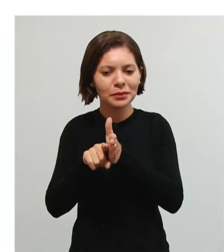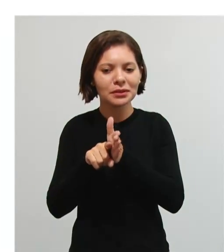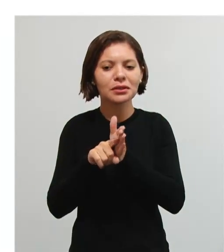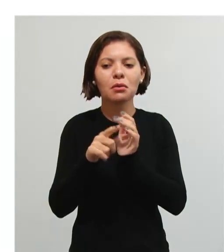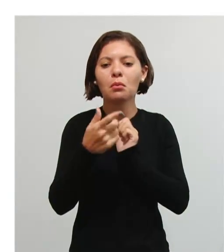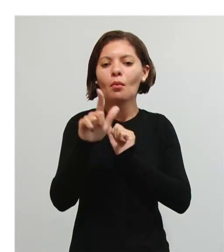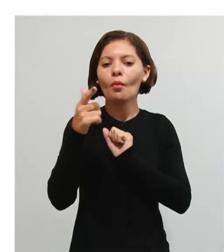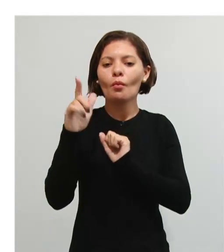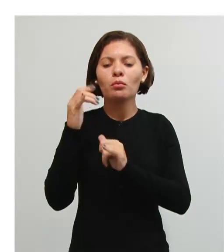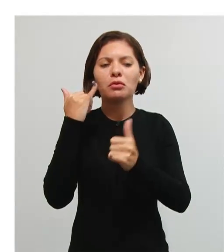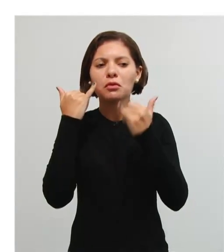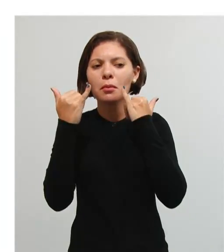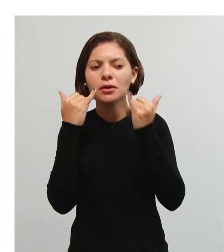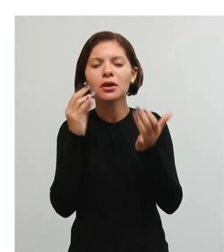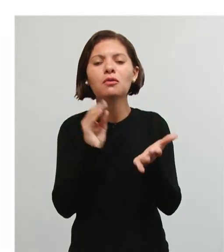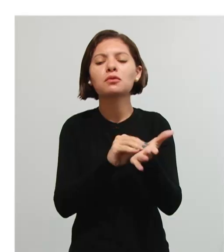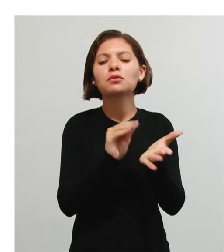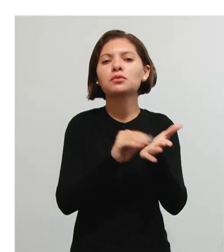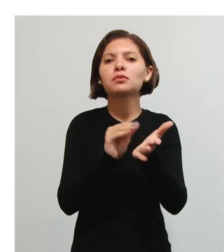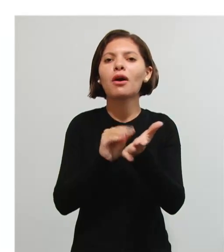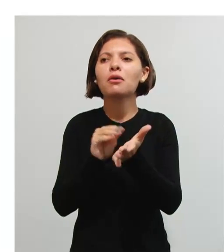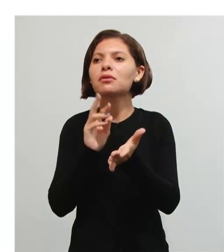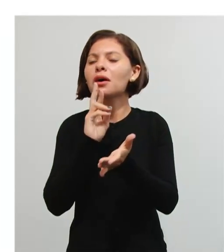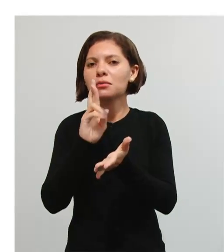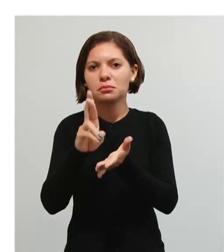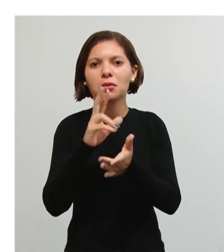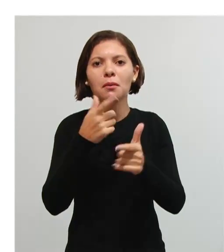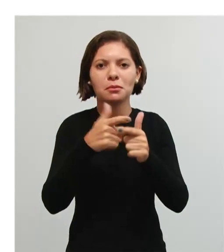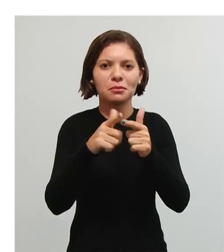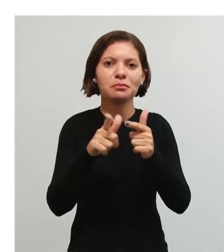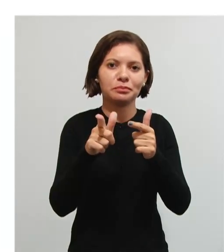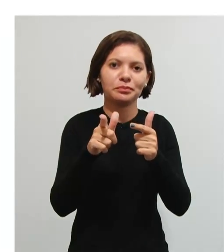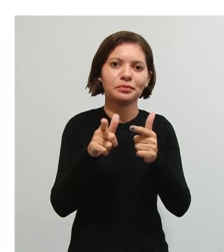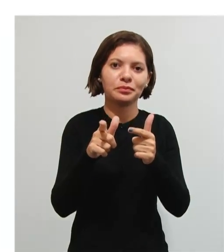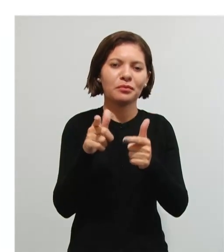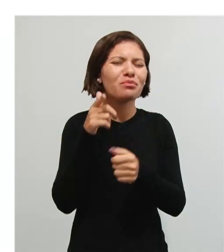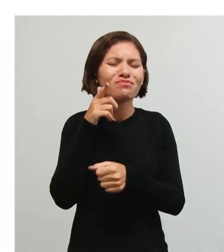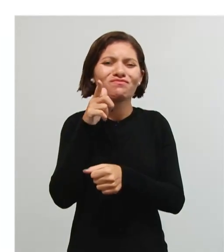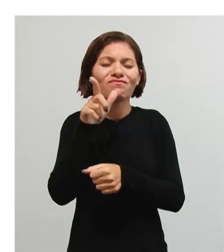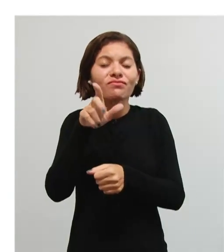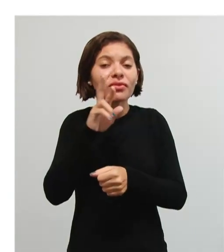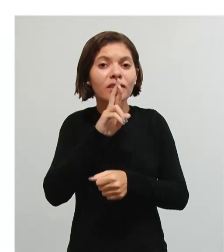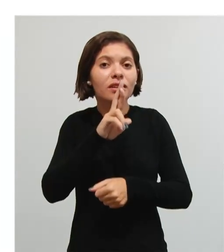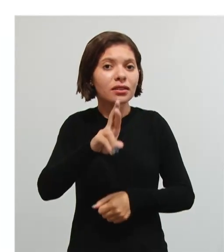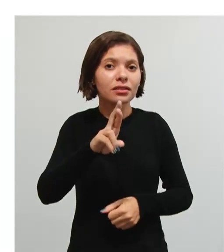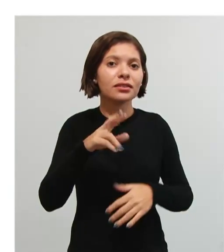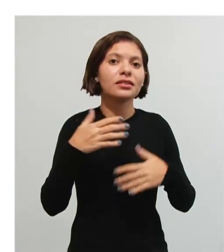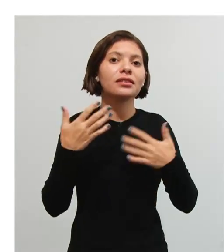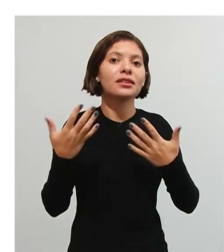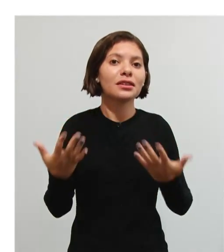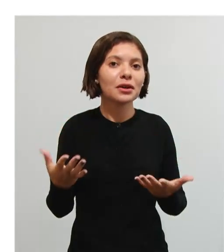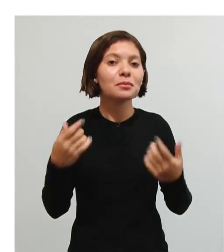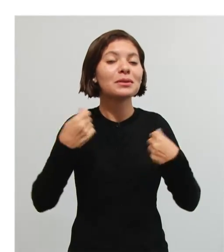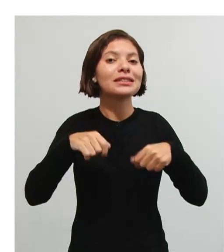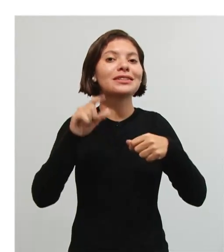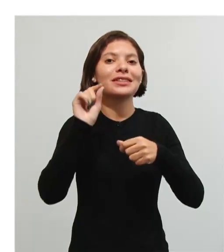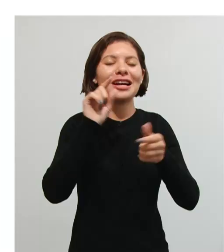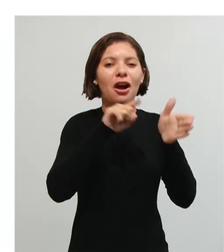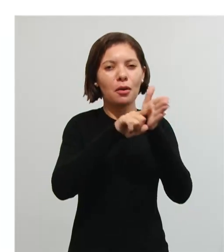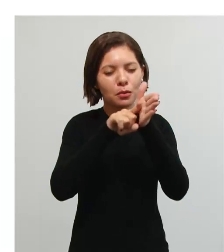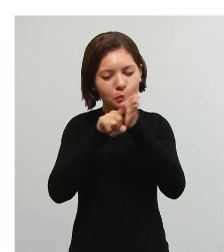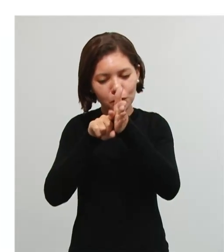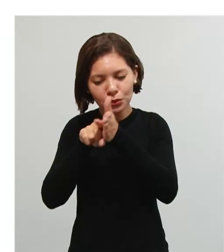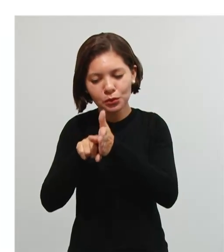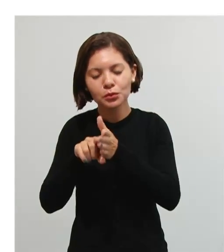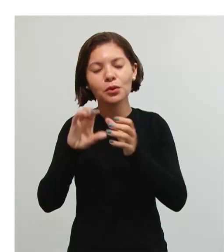de informação suficiente para responder ao problema. Se a gente não consegue responder o problema, a gente recorre a uma pesquisa. Ou